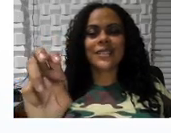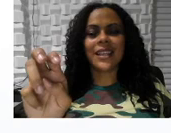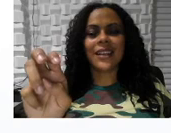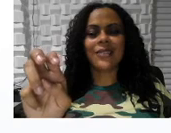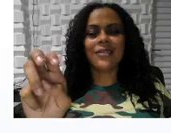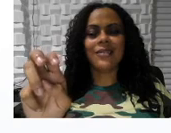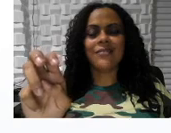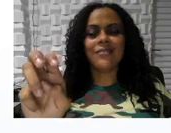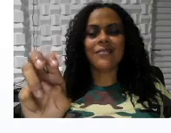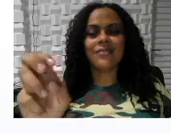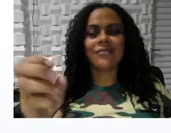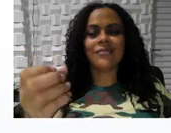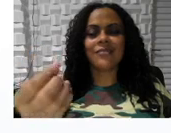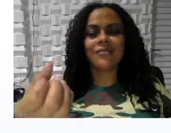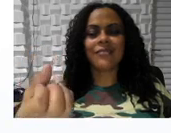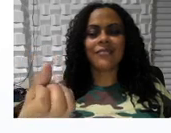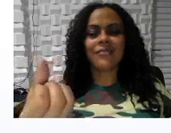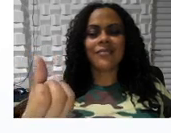5,